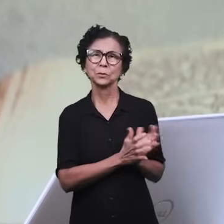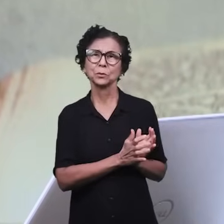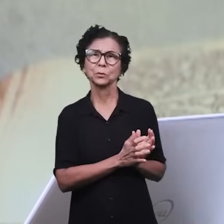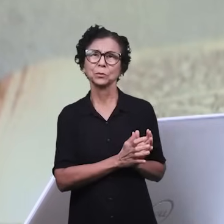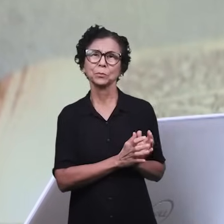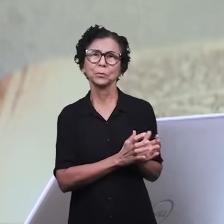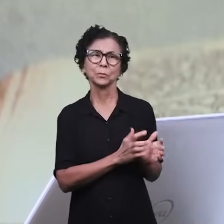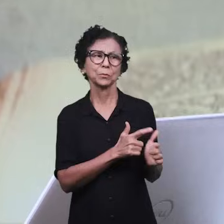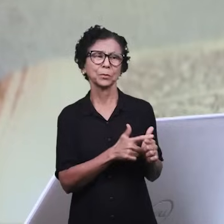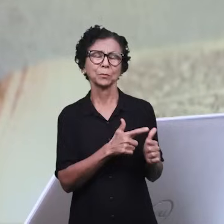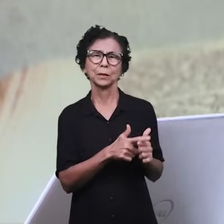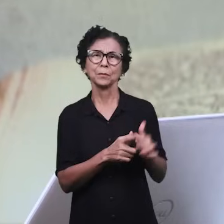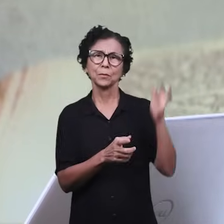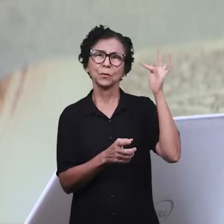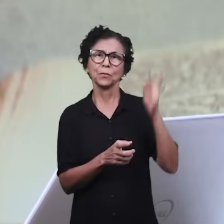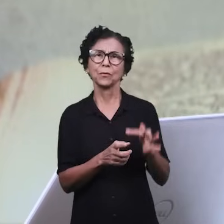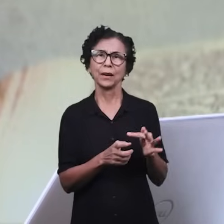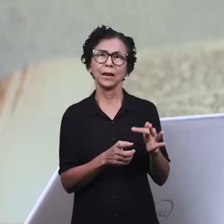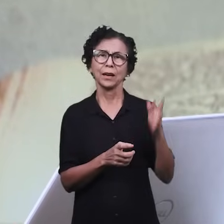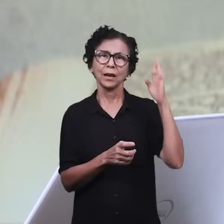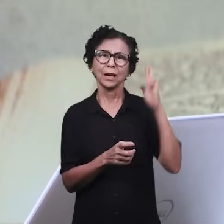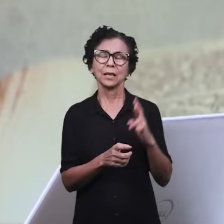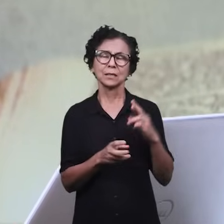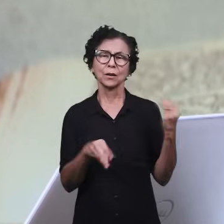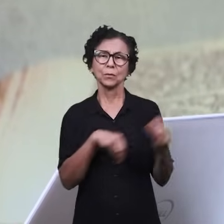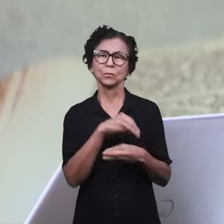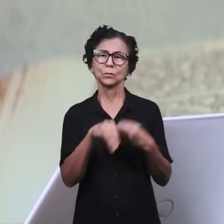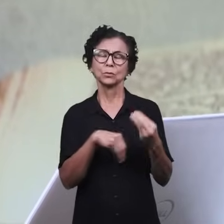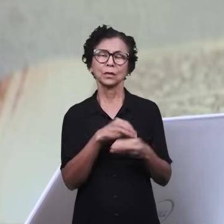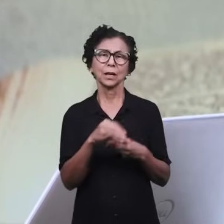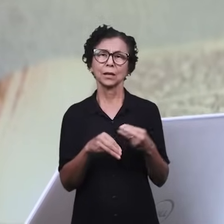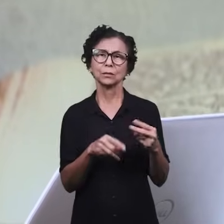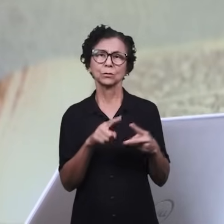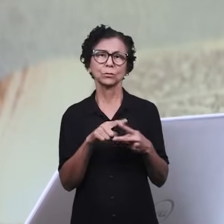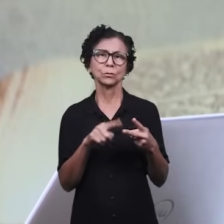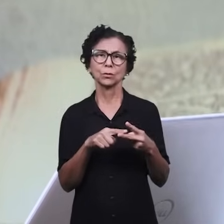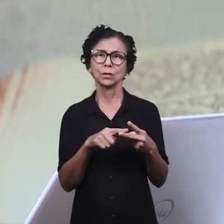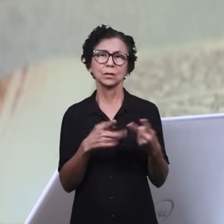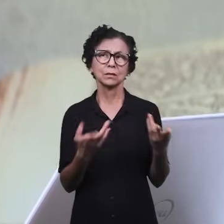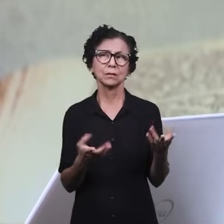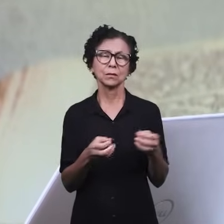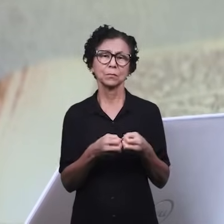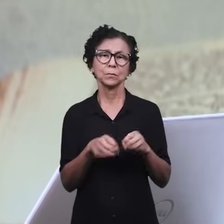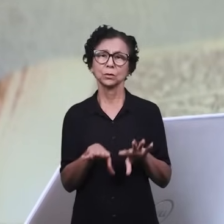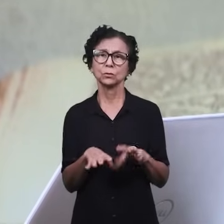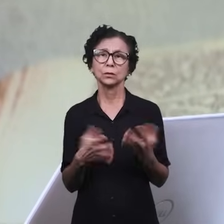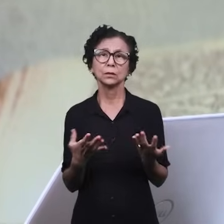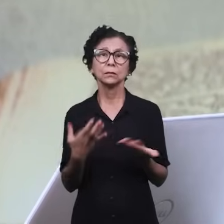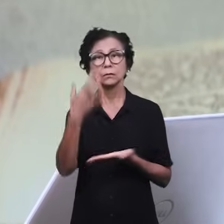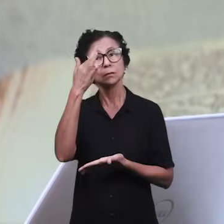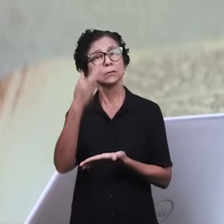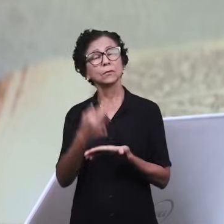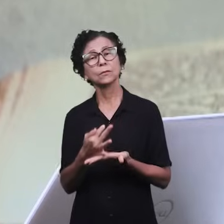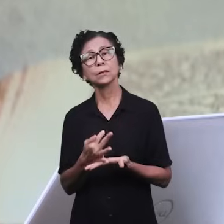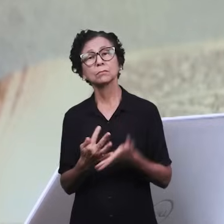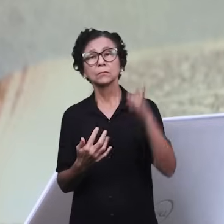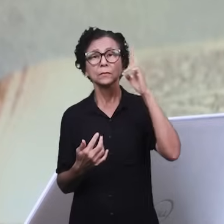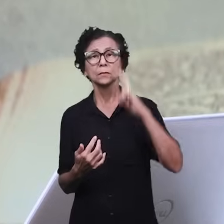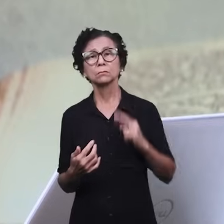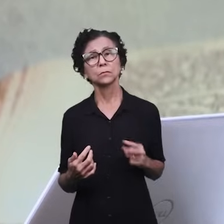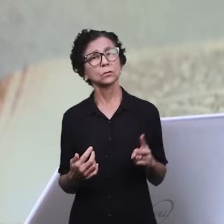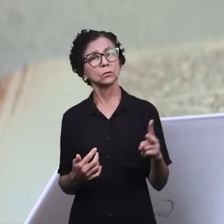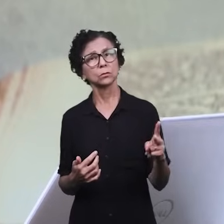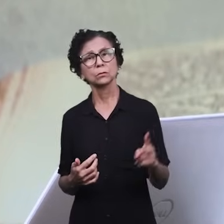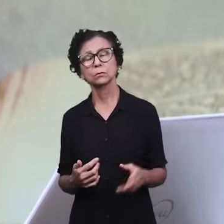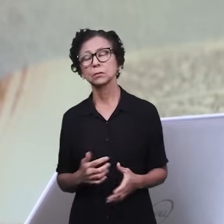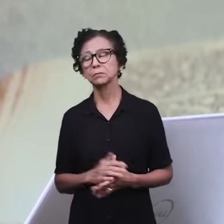problema desses homens é exatamente isso, misturar a fé com a razão. A mistura da fé com a razão só traz prejuízo para a fé. A